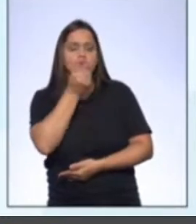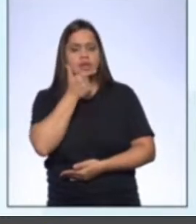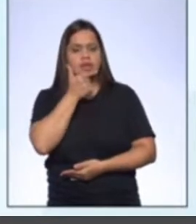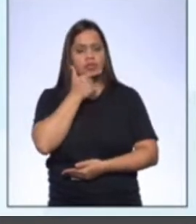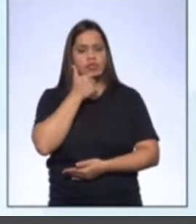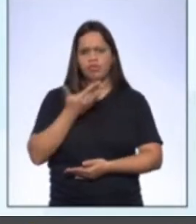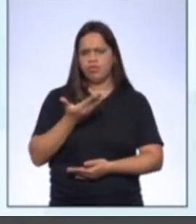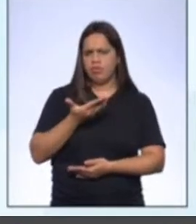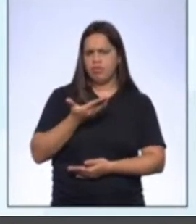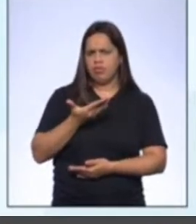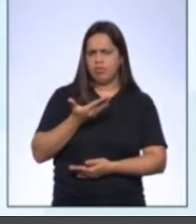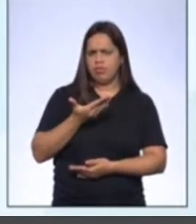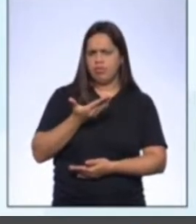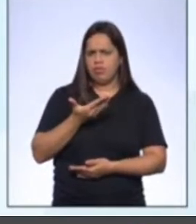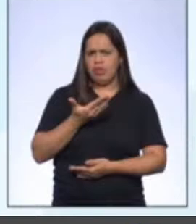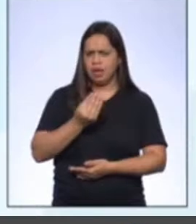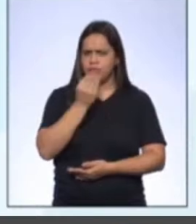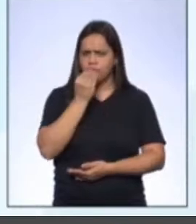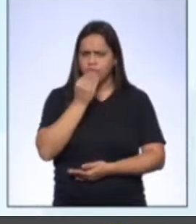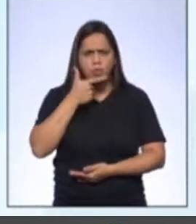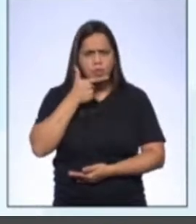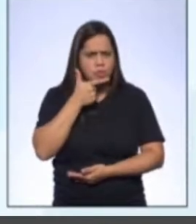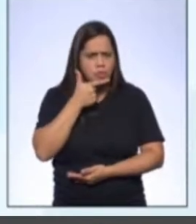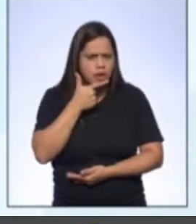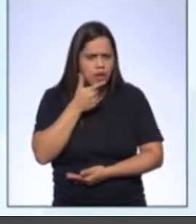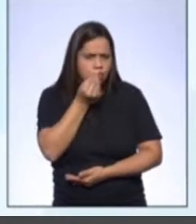Ele provou um pedaço de queijo?